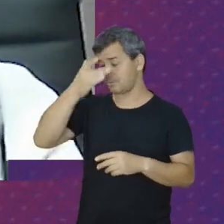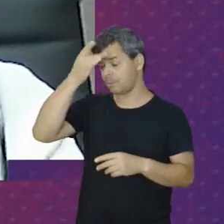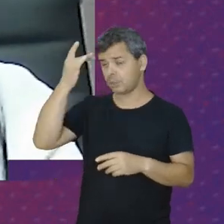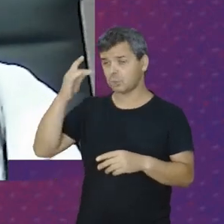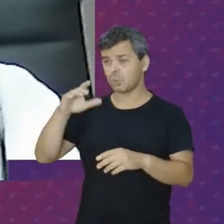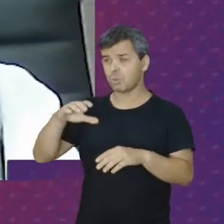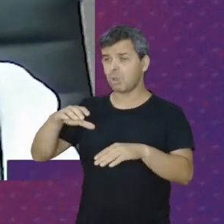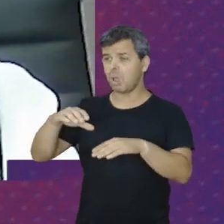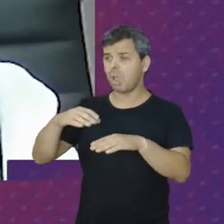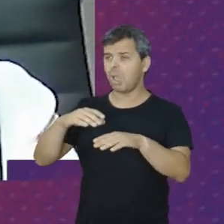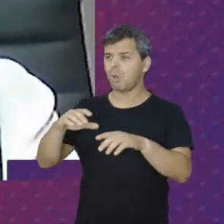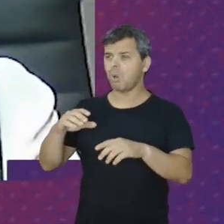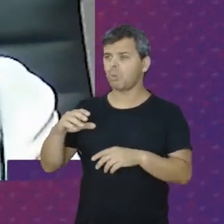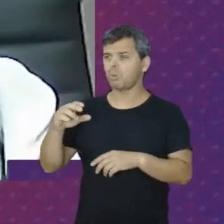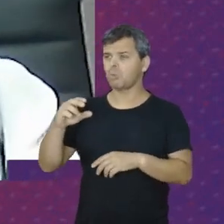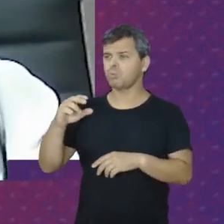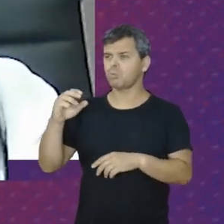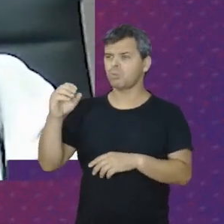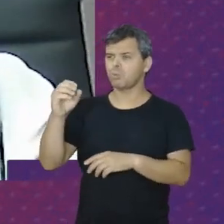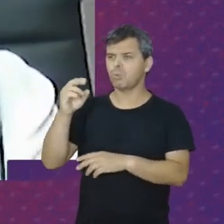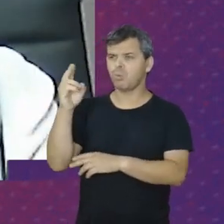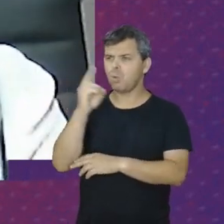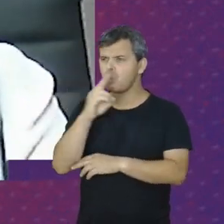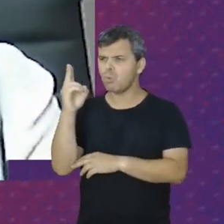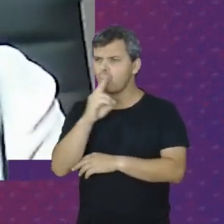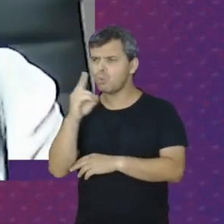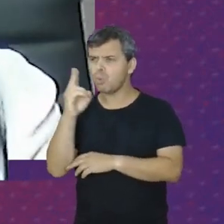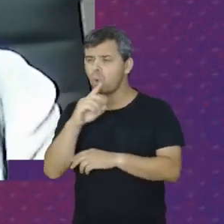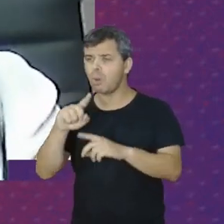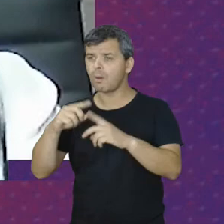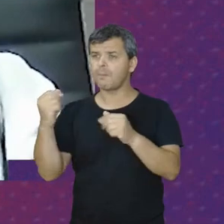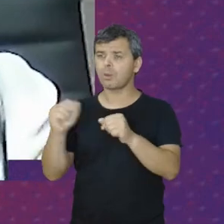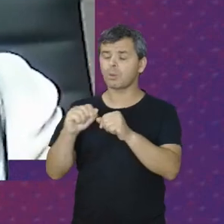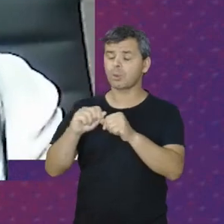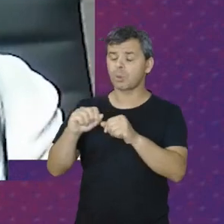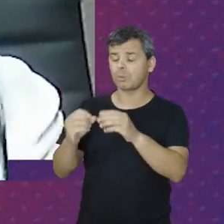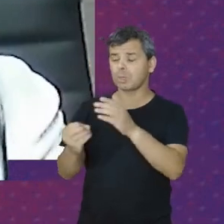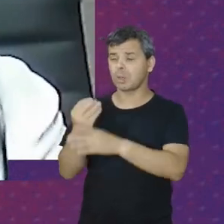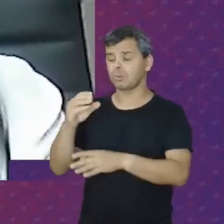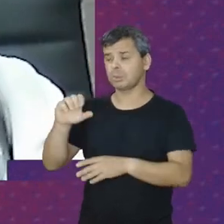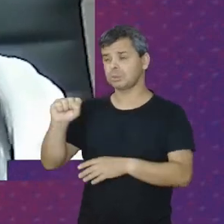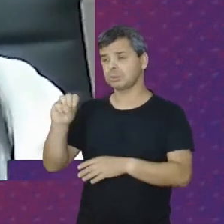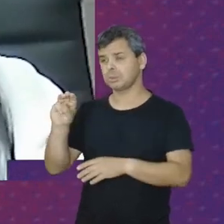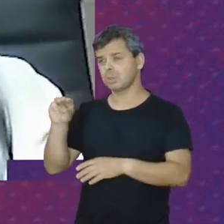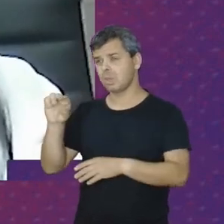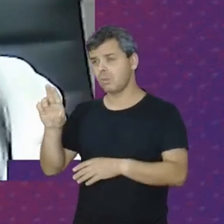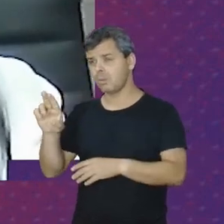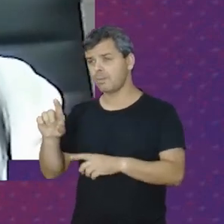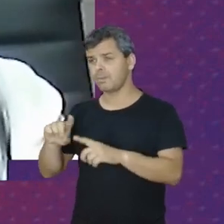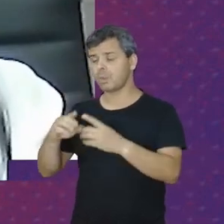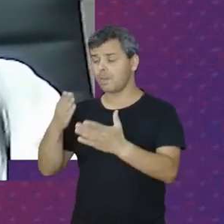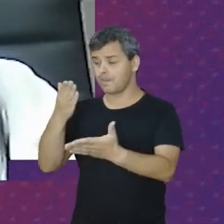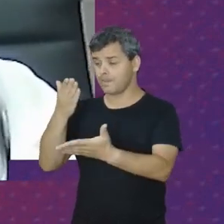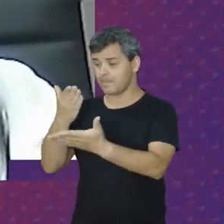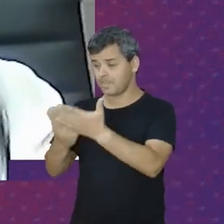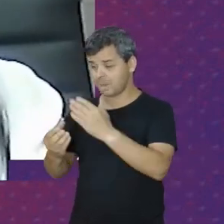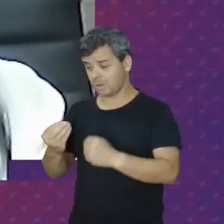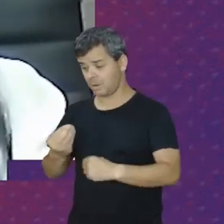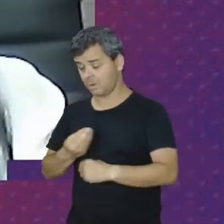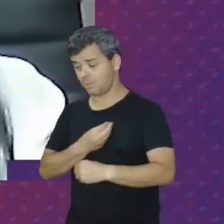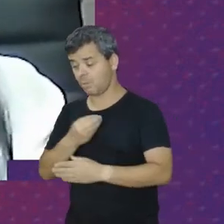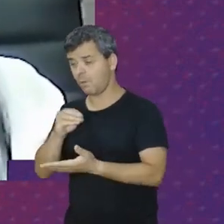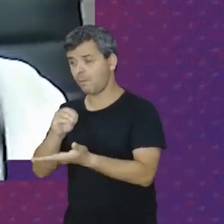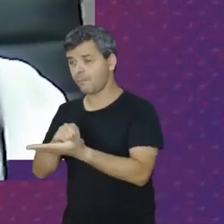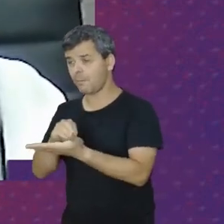em ambulância quando tinha, quando não, em carrinho de mão. E a gente implanta o SAMU e as pessoas deixam, né, de perder suas vidas por